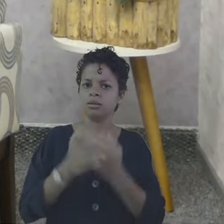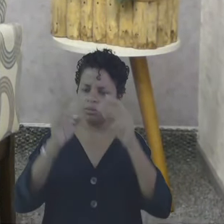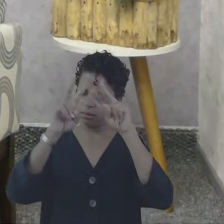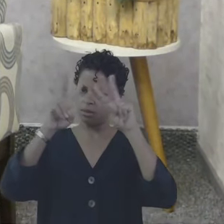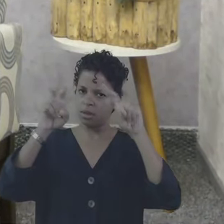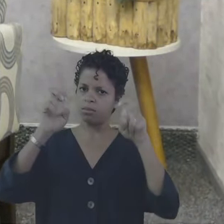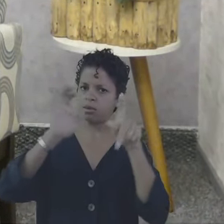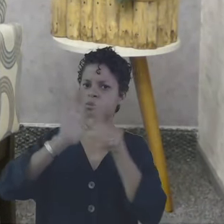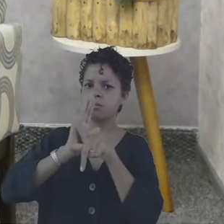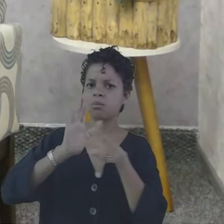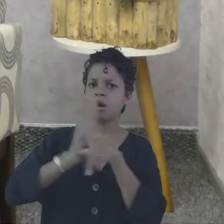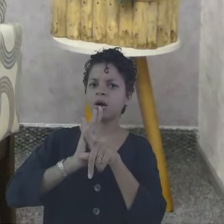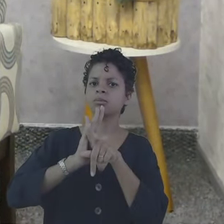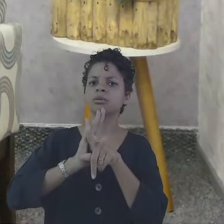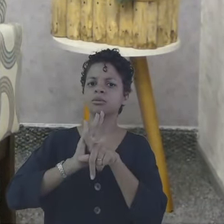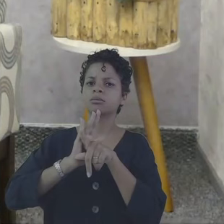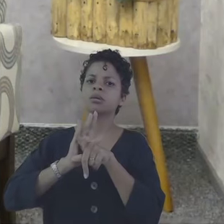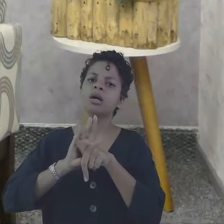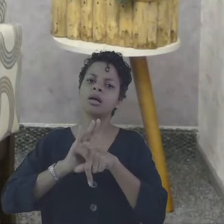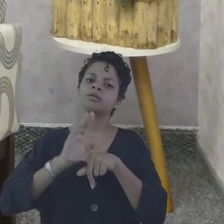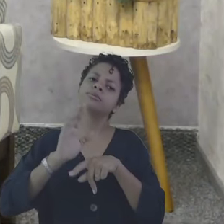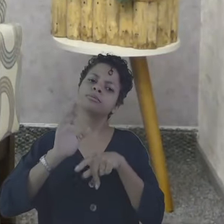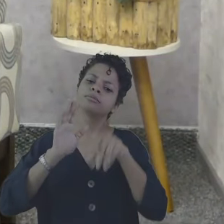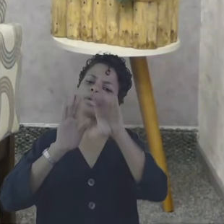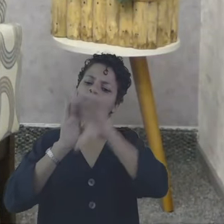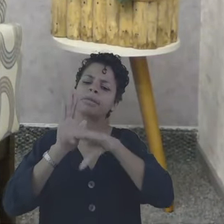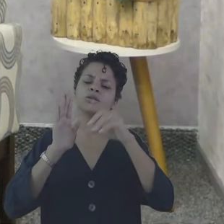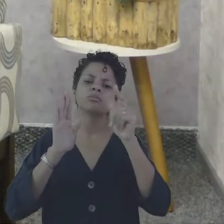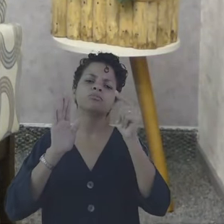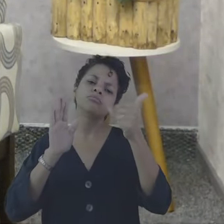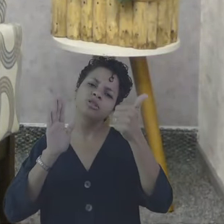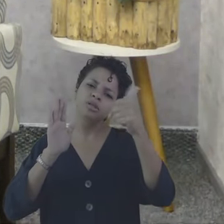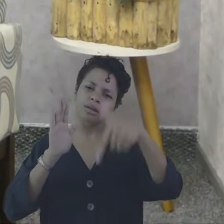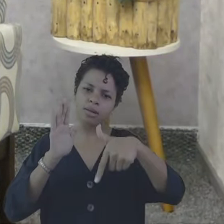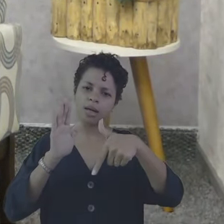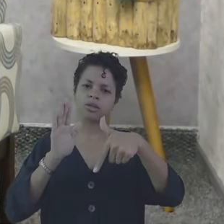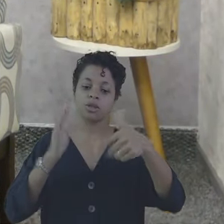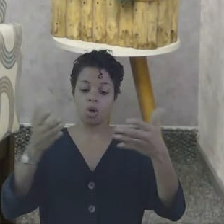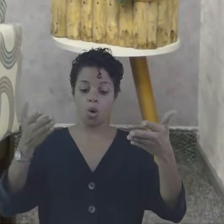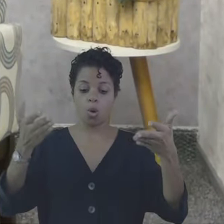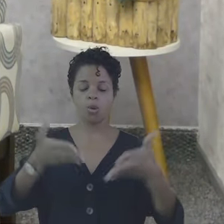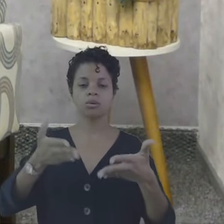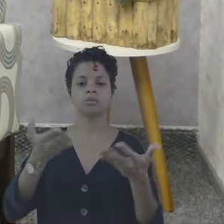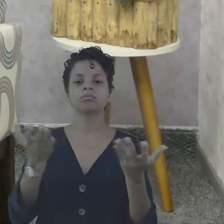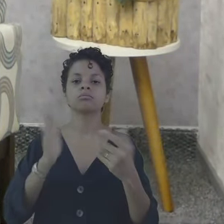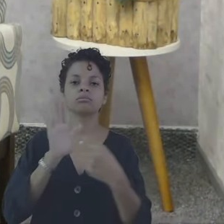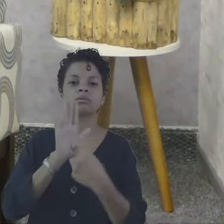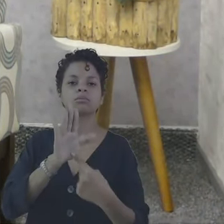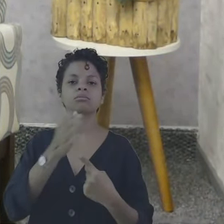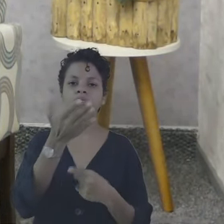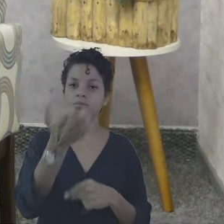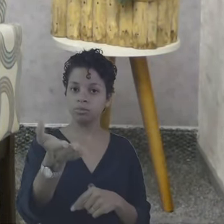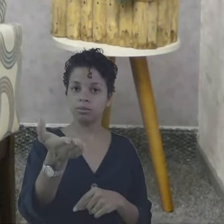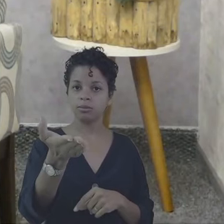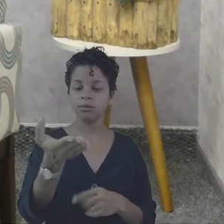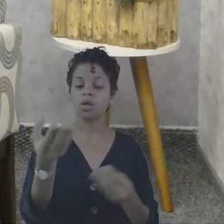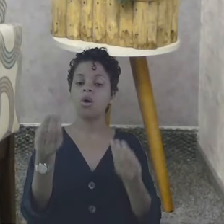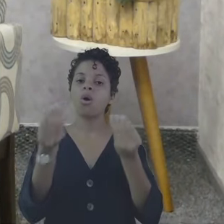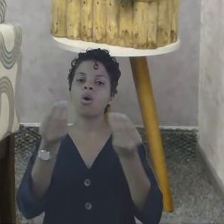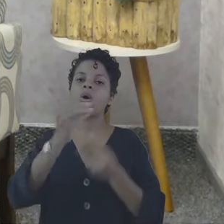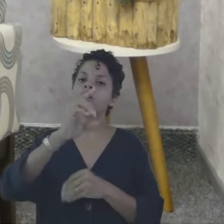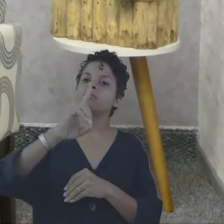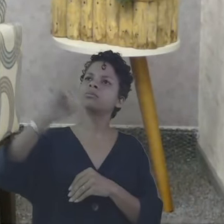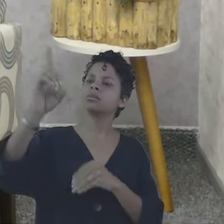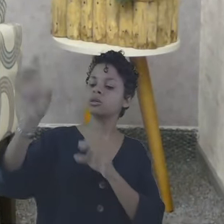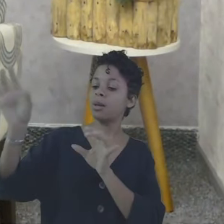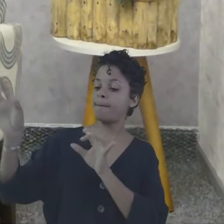sobre Apocalipse 17 e o povo de Deus no tempo do fim. Hoje eu quero mostrar para você como Deus preparou para ser o